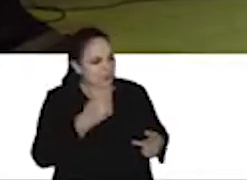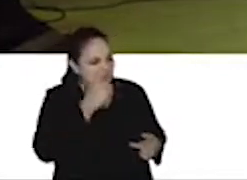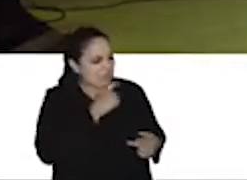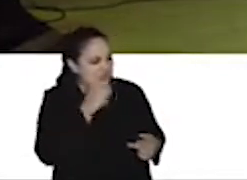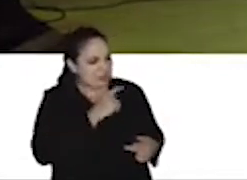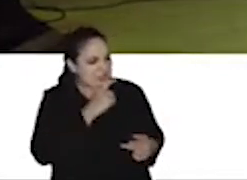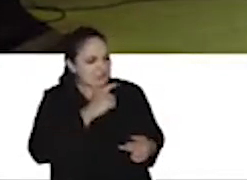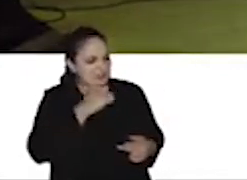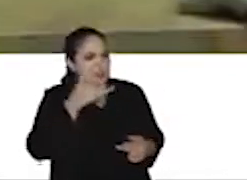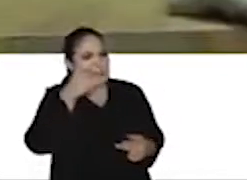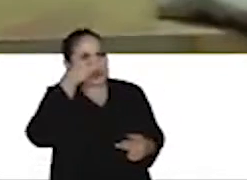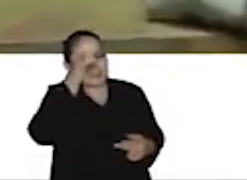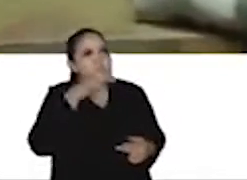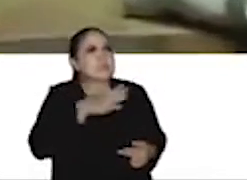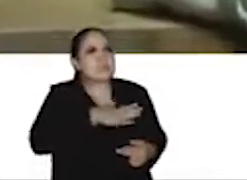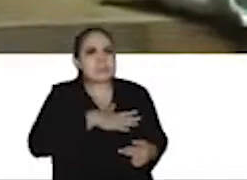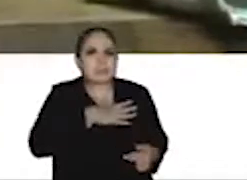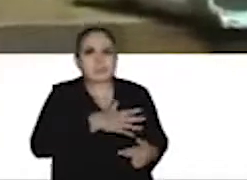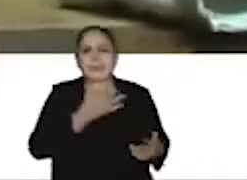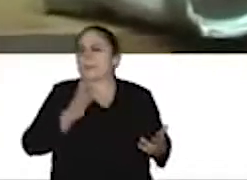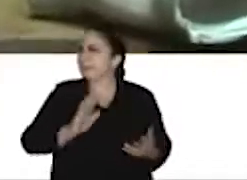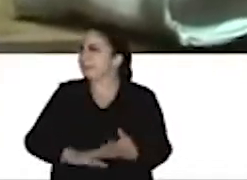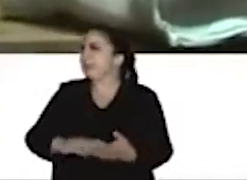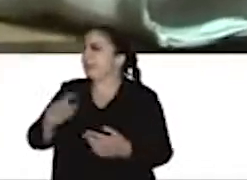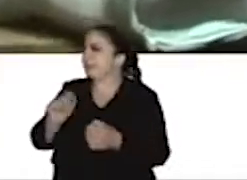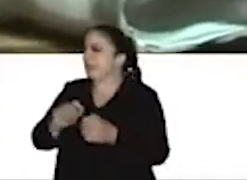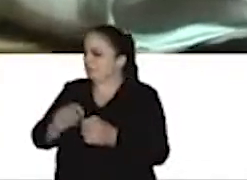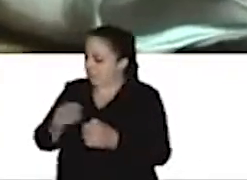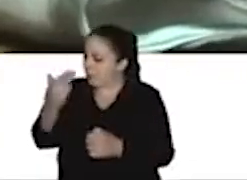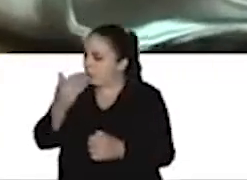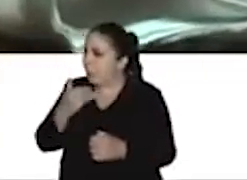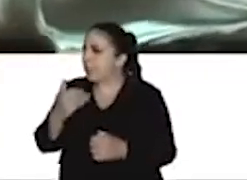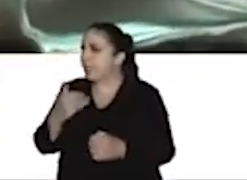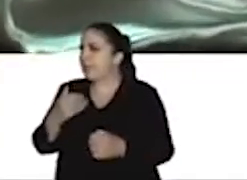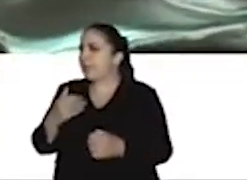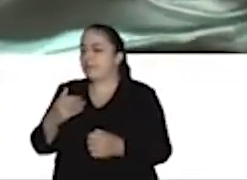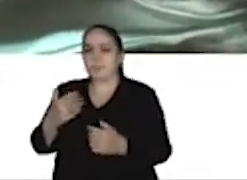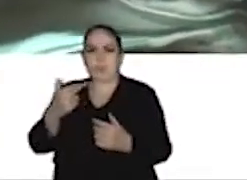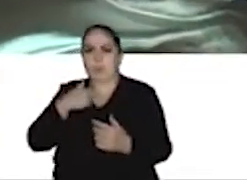que o bicho tem sentimento? Ah, eu vou fazer meu almoço, que eu não posso mais perder tempo.